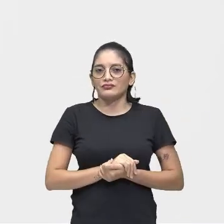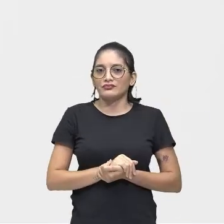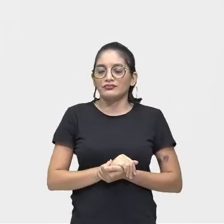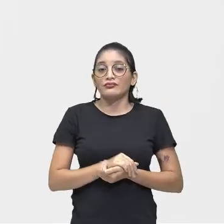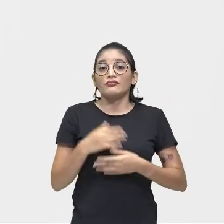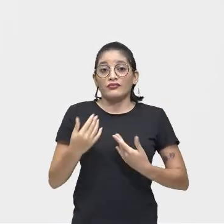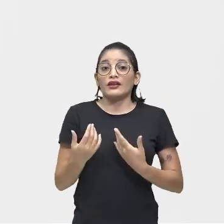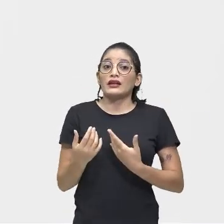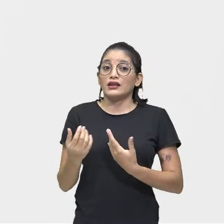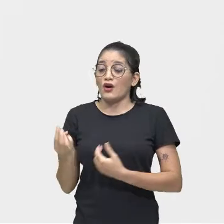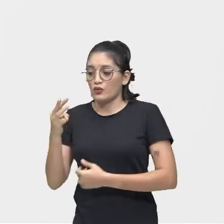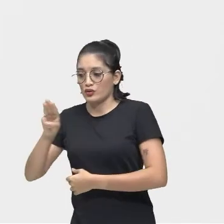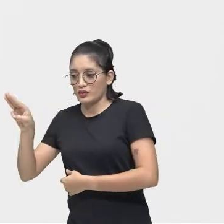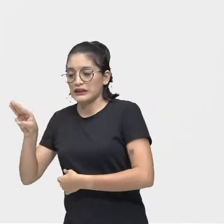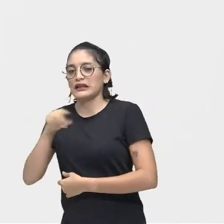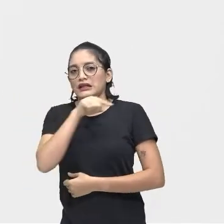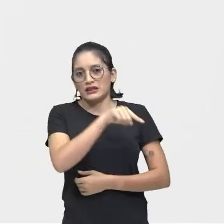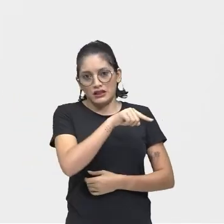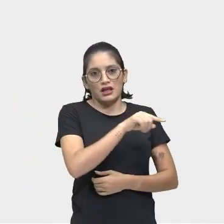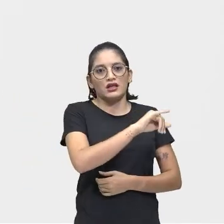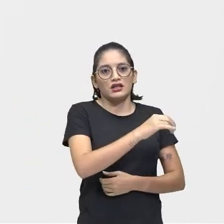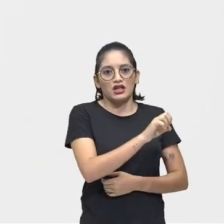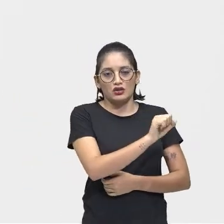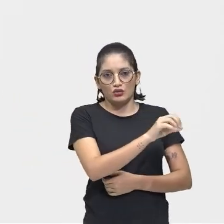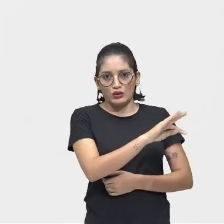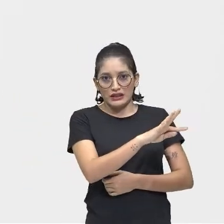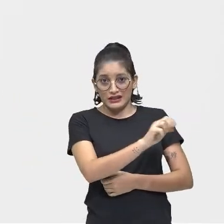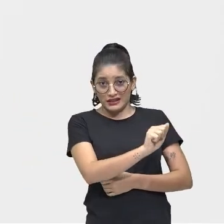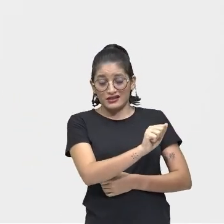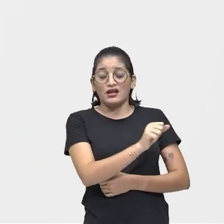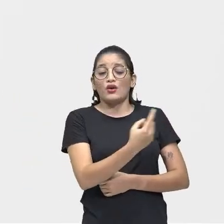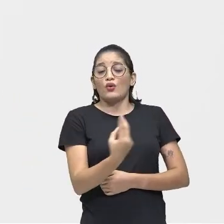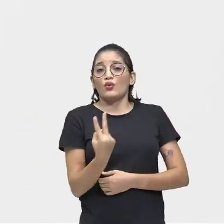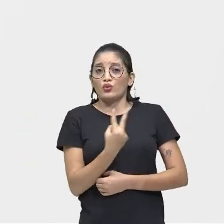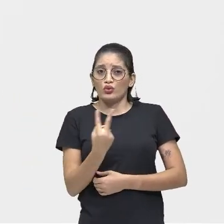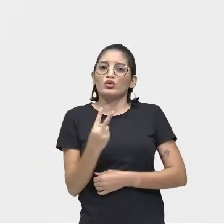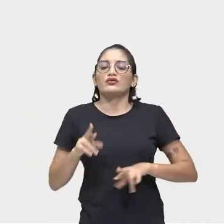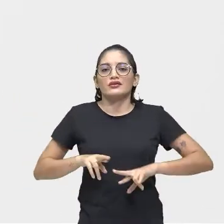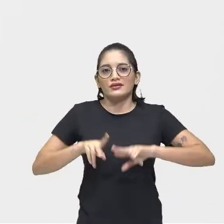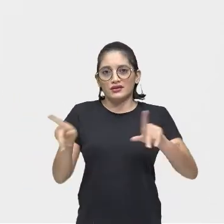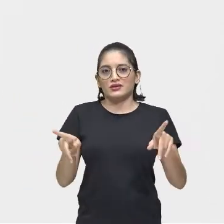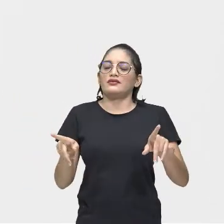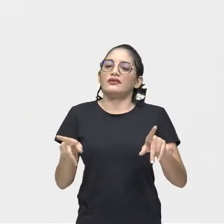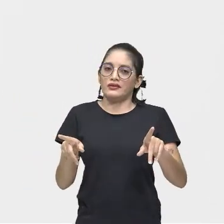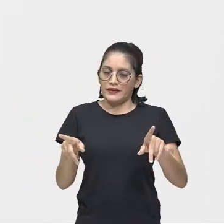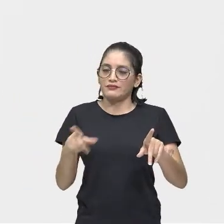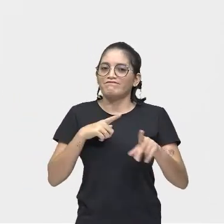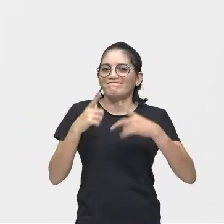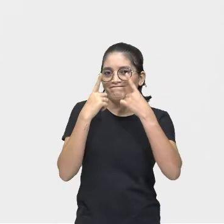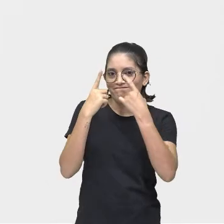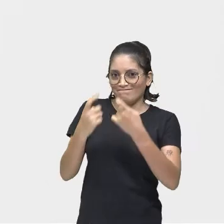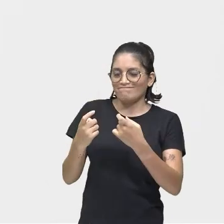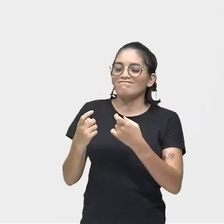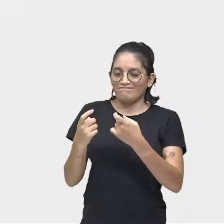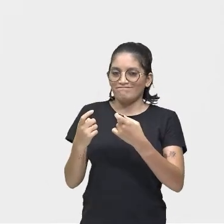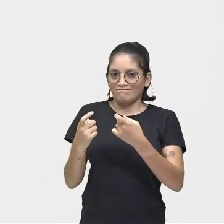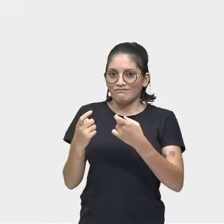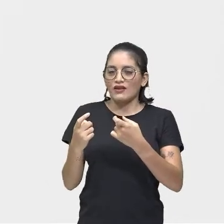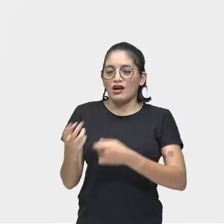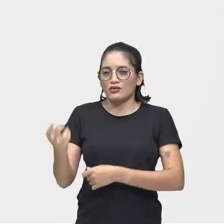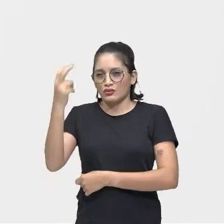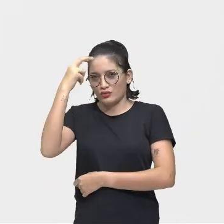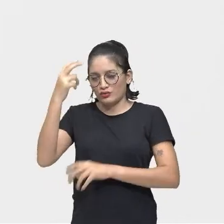os bandeirantes como os jesuítas, de forma diferente, também se apropriaram das civilizações